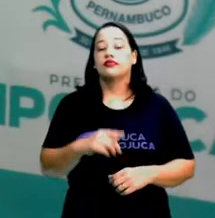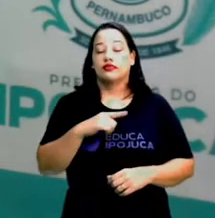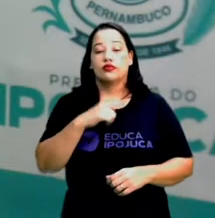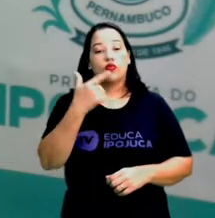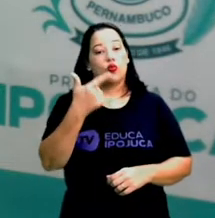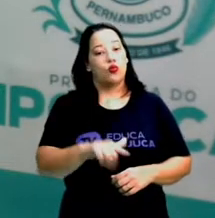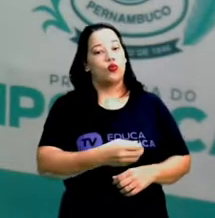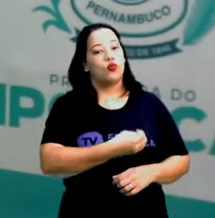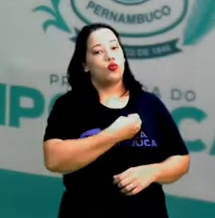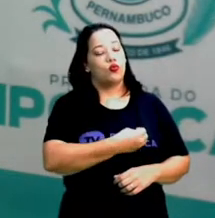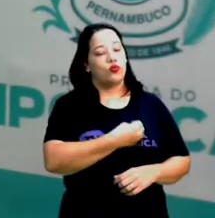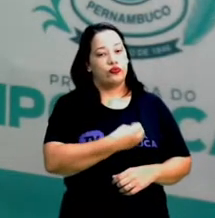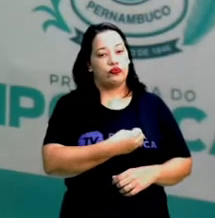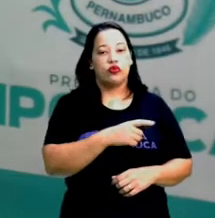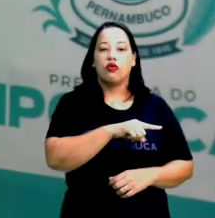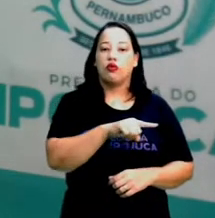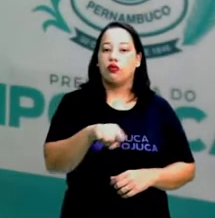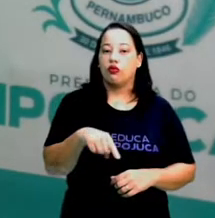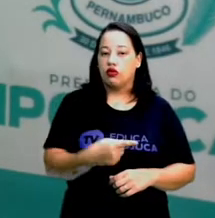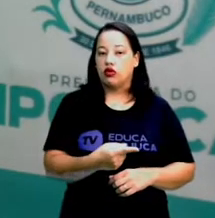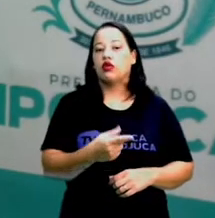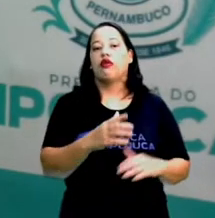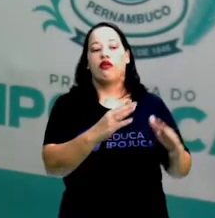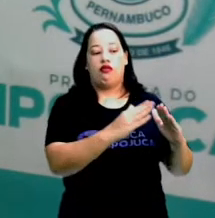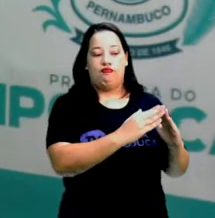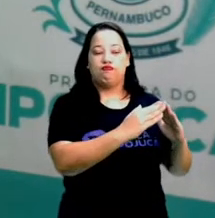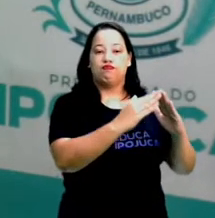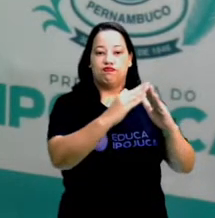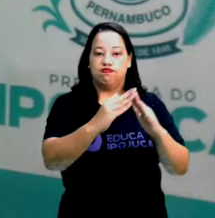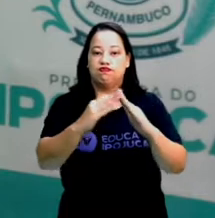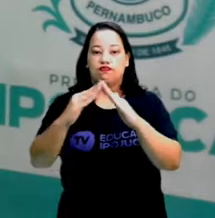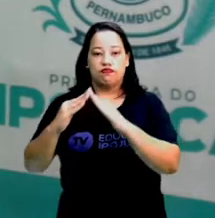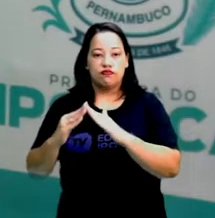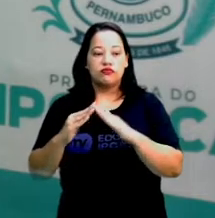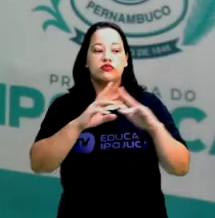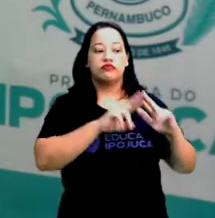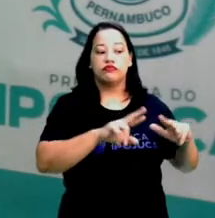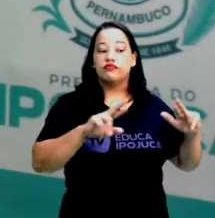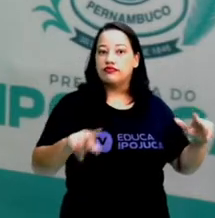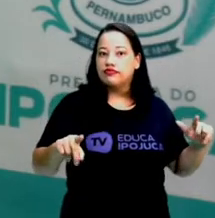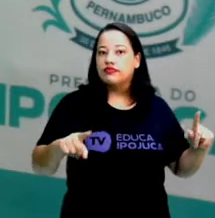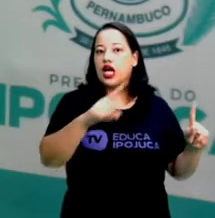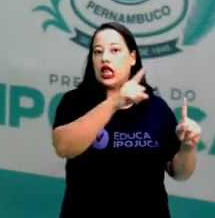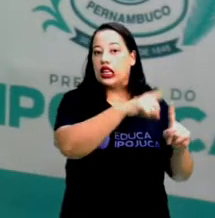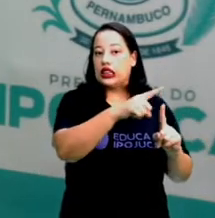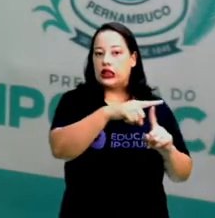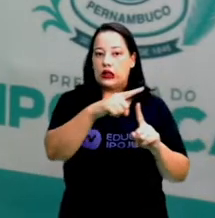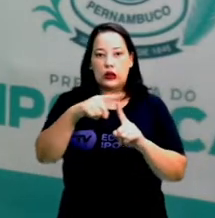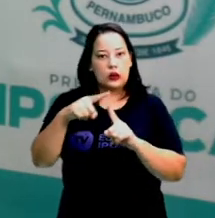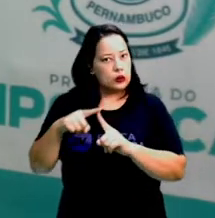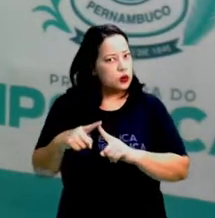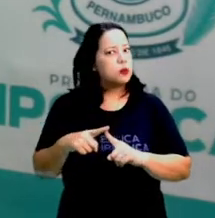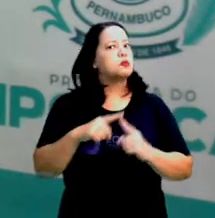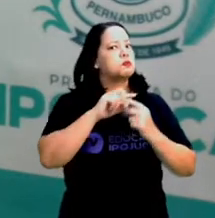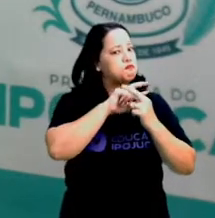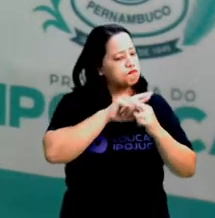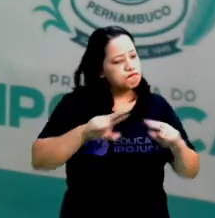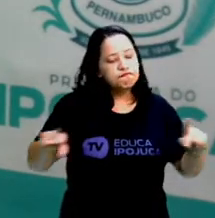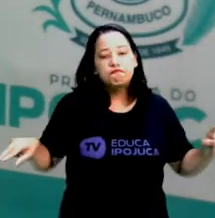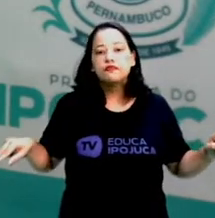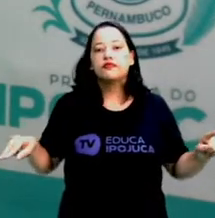Existem vários tipos de moradias. Sim, existem muitos tipos de moradias,